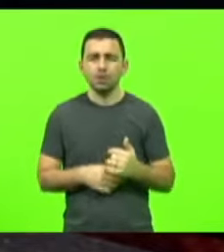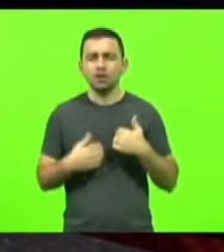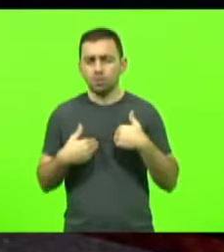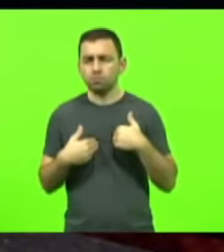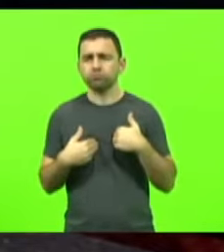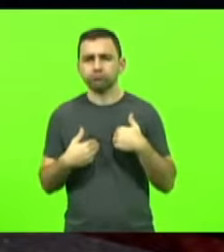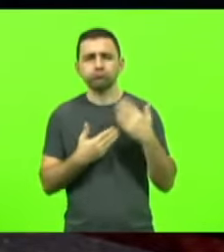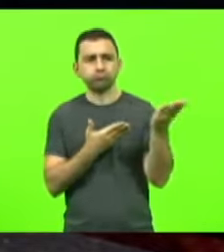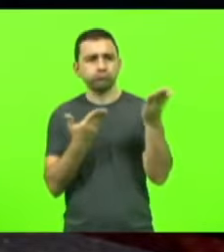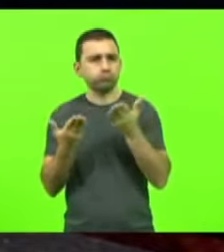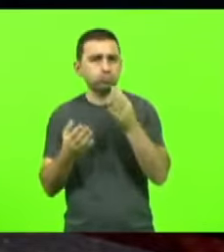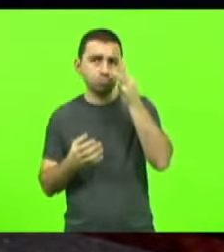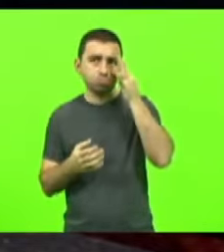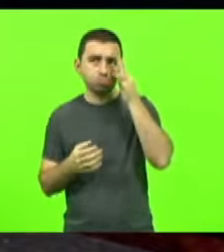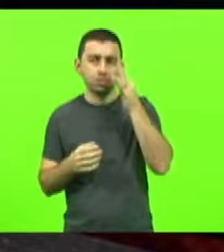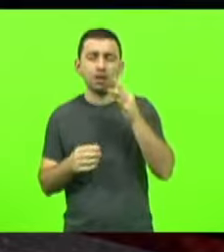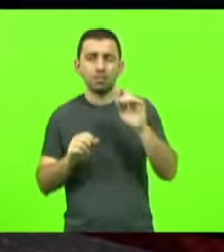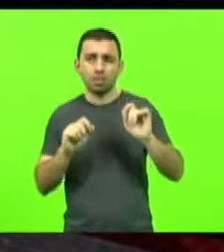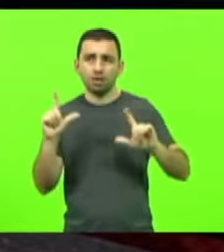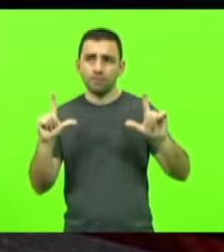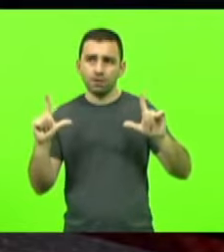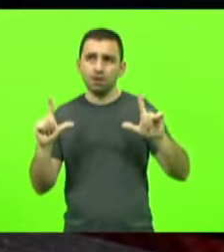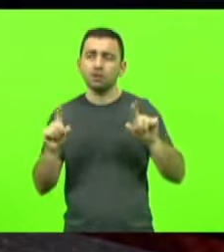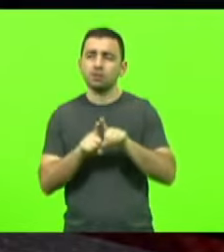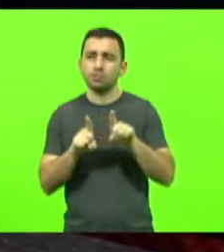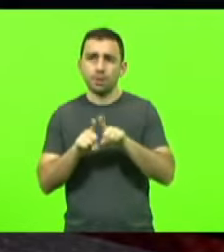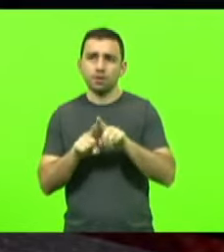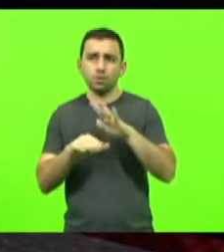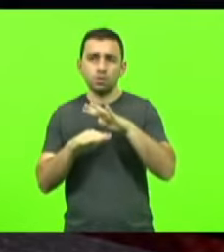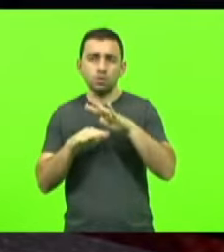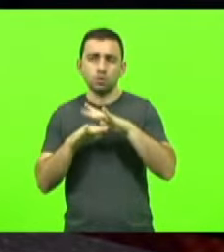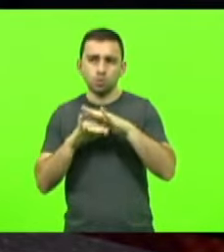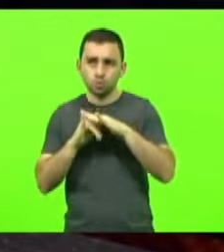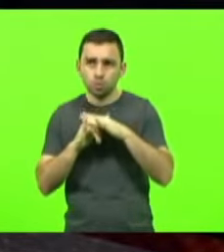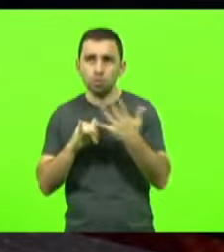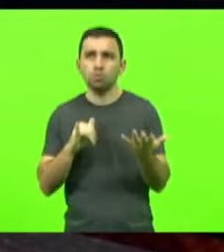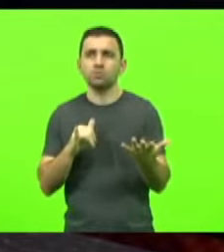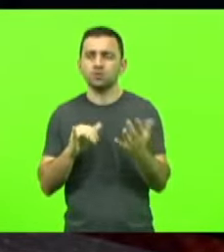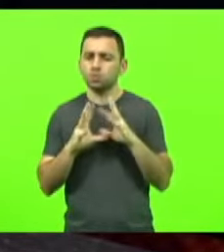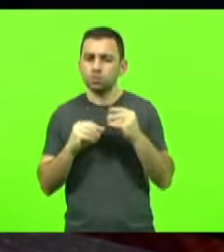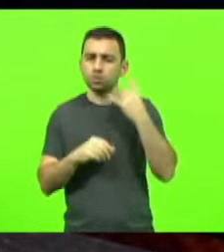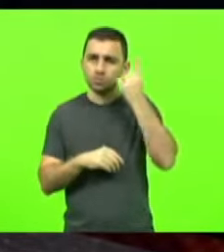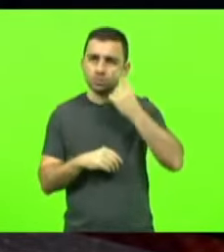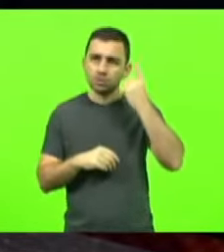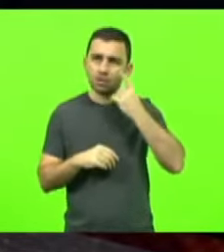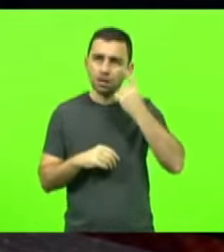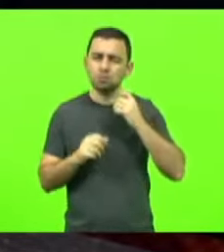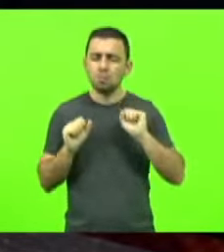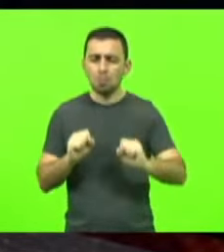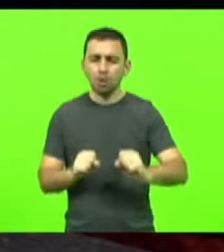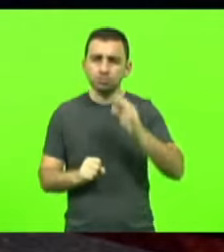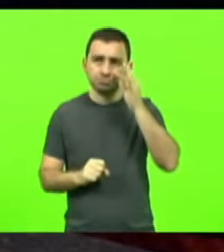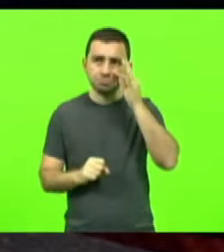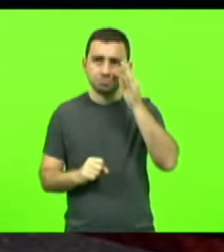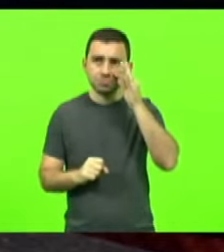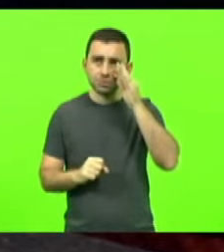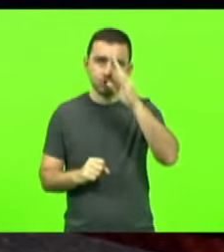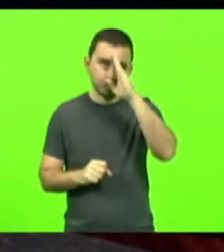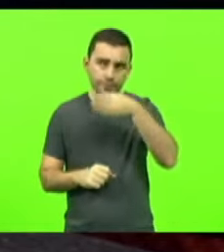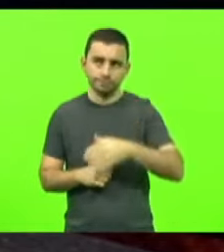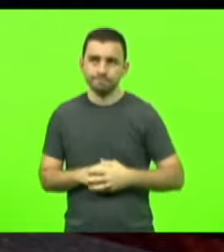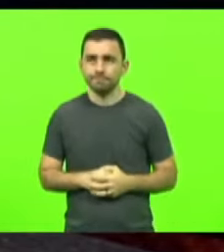querem acompanhar pela TV Assembleia, pelo YouTube, e também a todos os deputados, de forma poderão participar de forma direta.